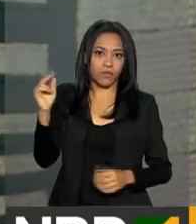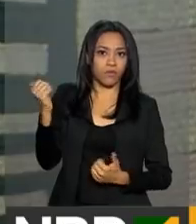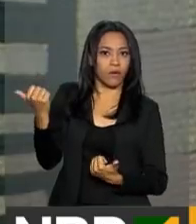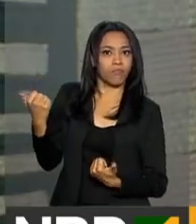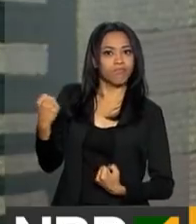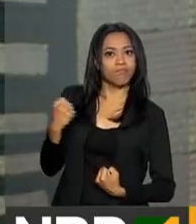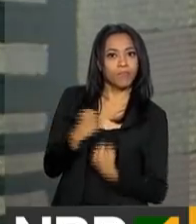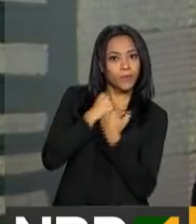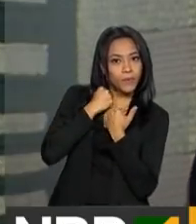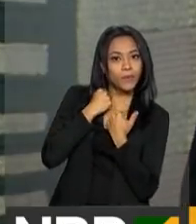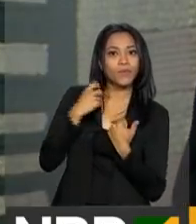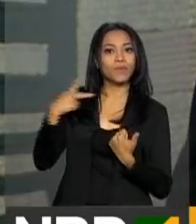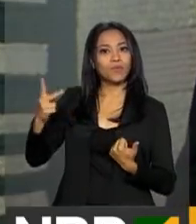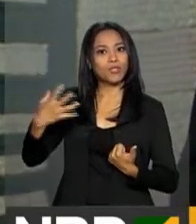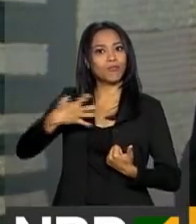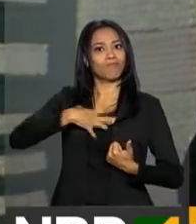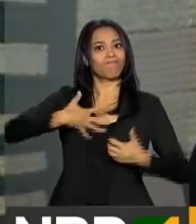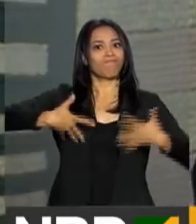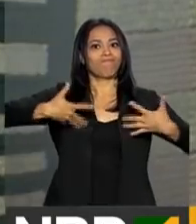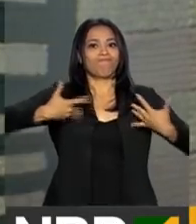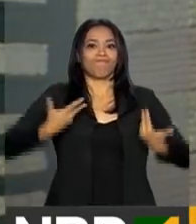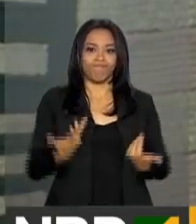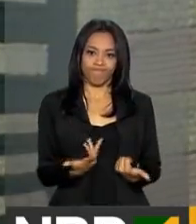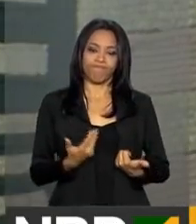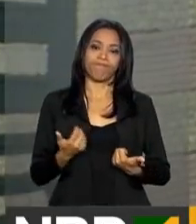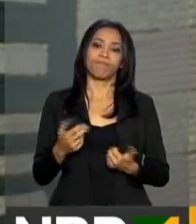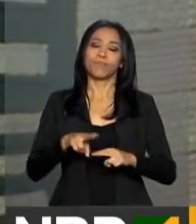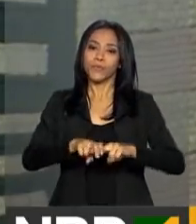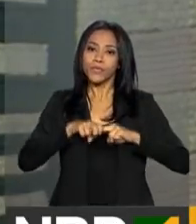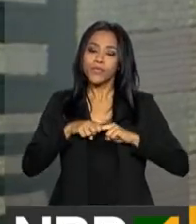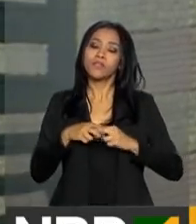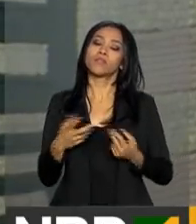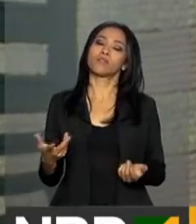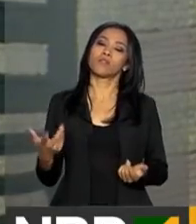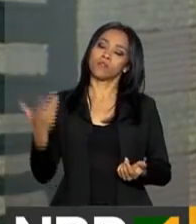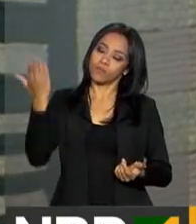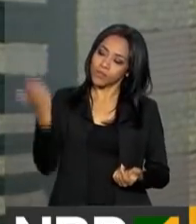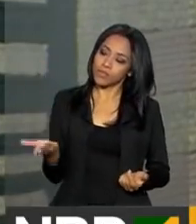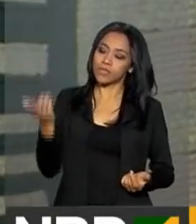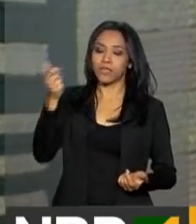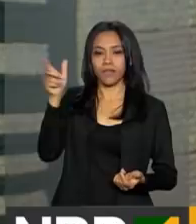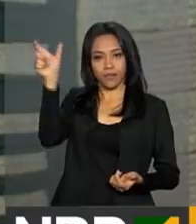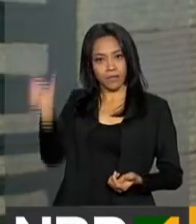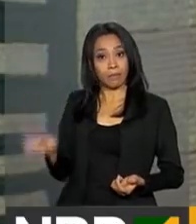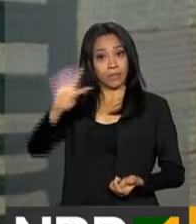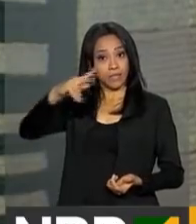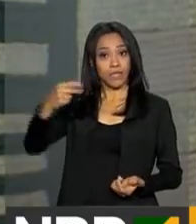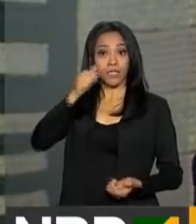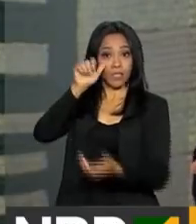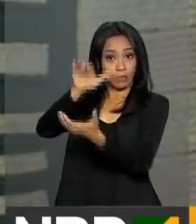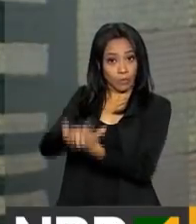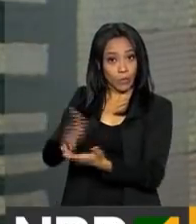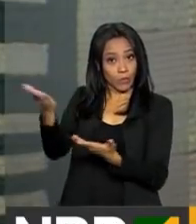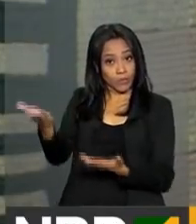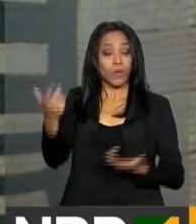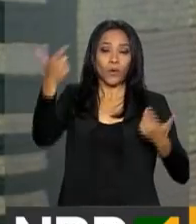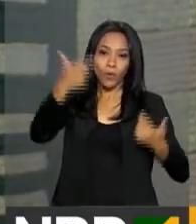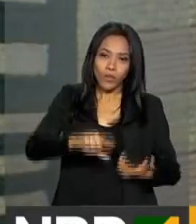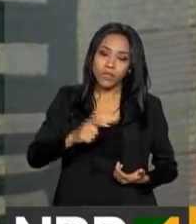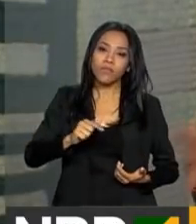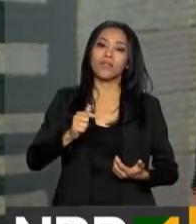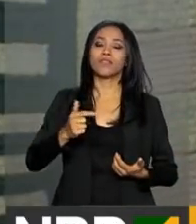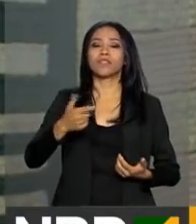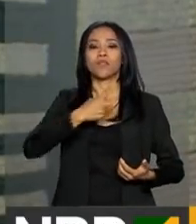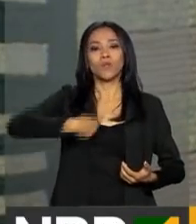seu entusiasmo. Portanto, presidente Piñera, senhora Cecília Morel, recebam mais uma vez a